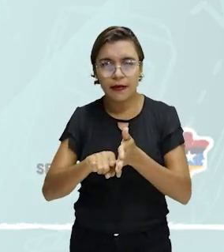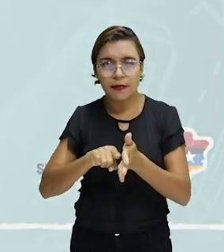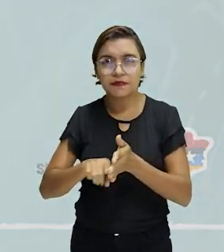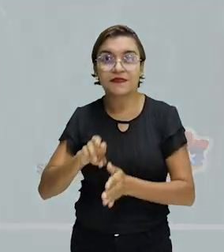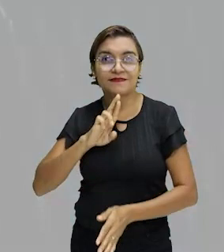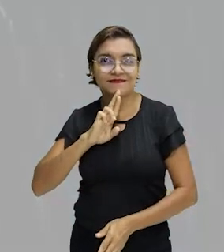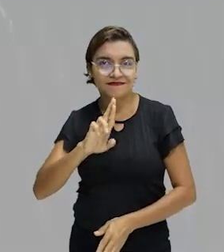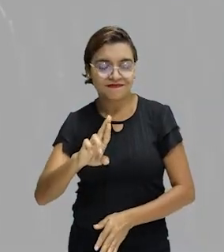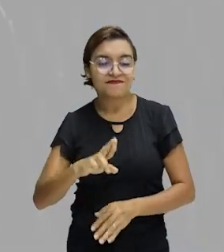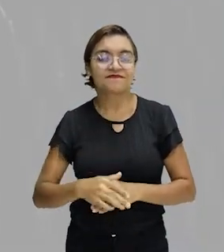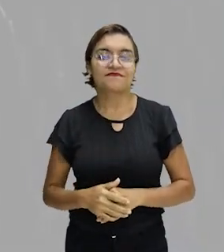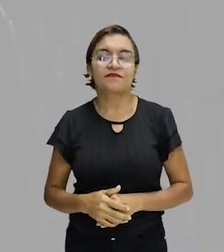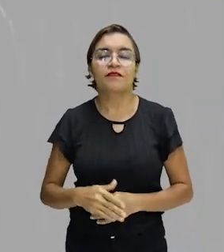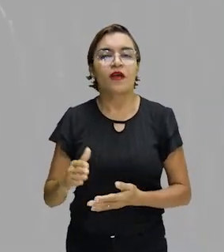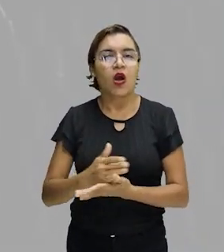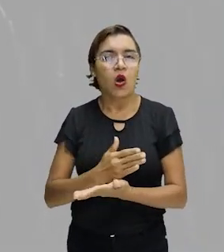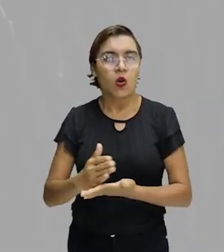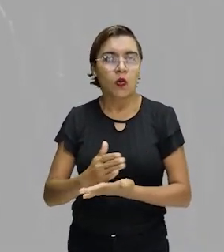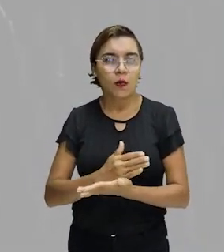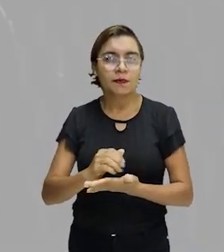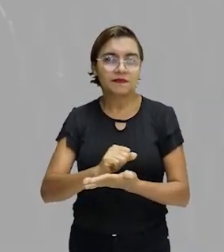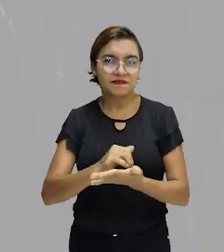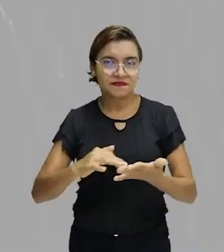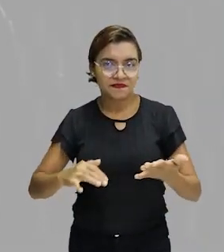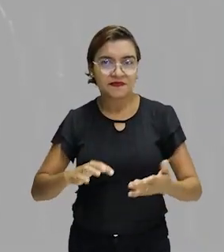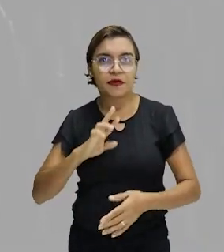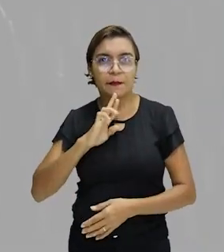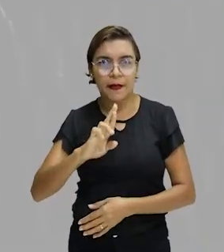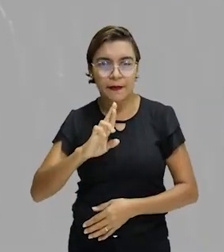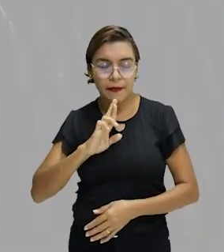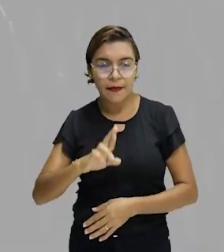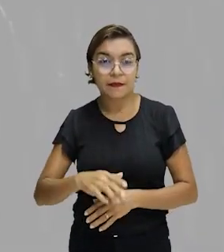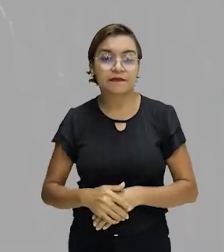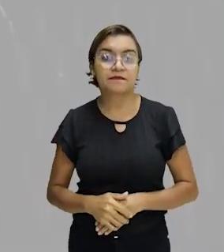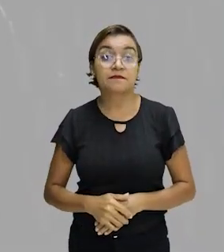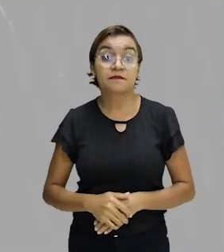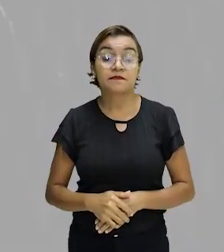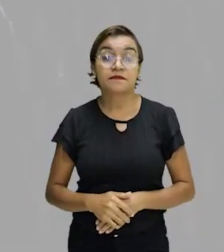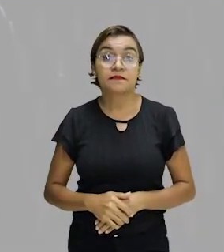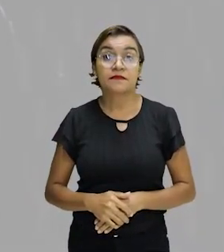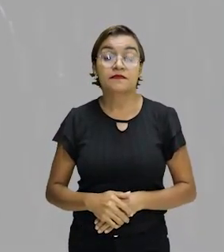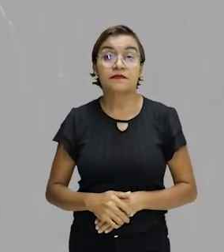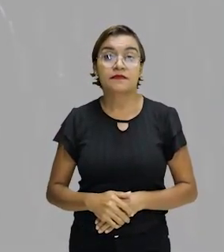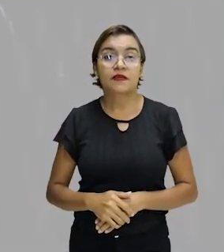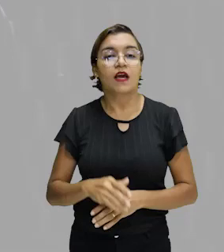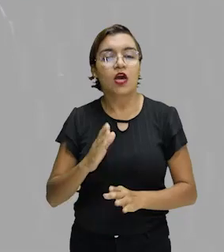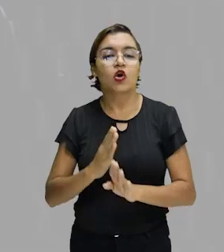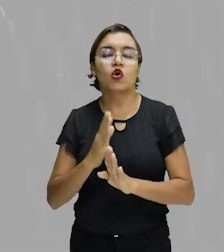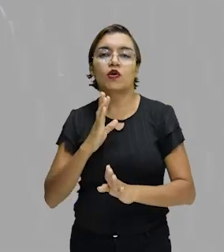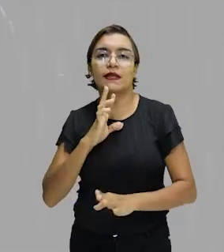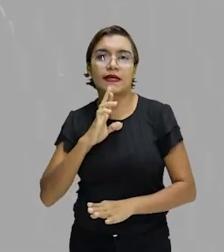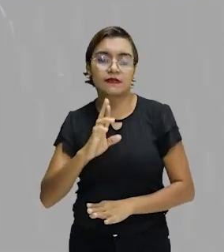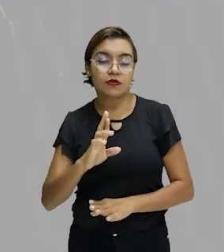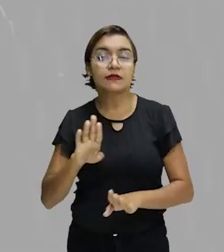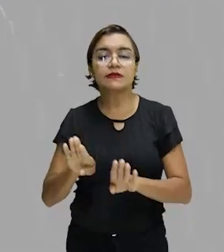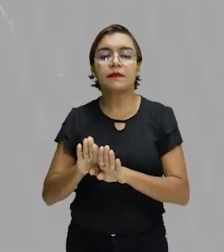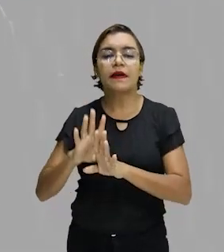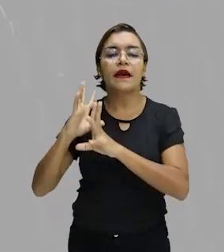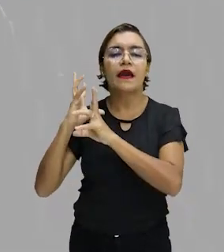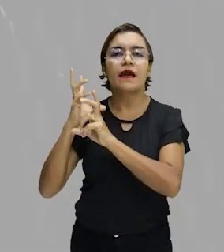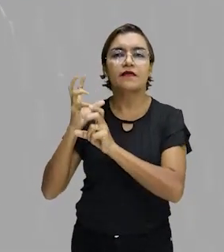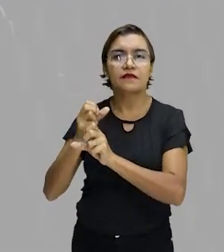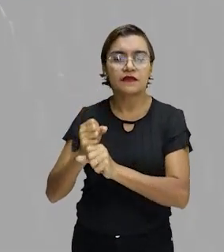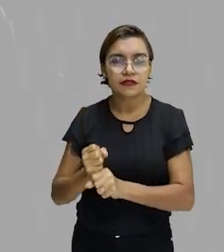exercícios. Então vamos trazer alguns exercícios, vamos comentar, chegar à resposta e com isso nós vamos revisar